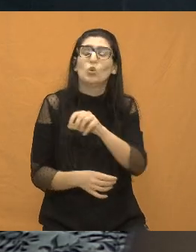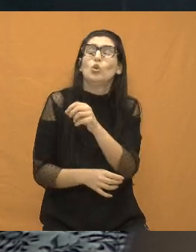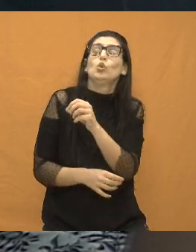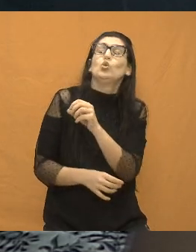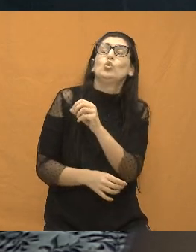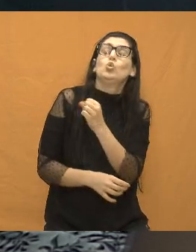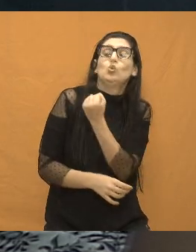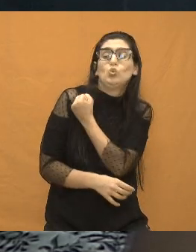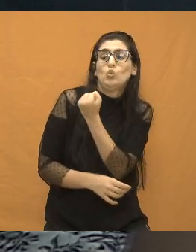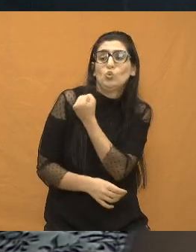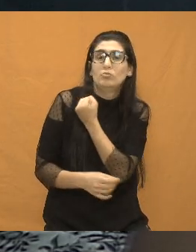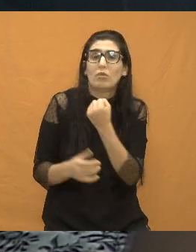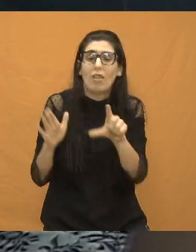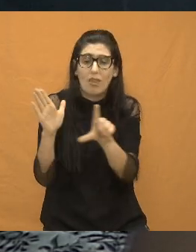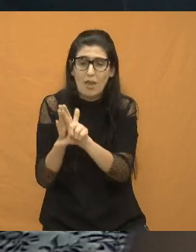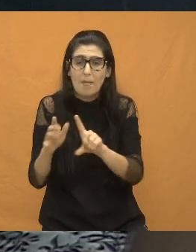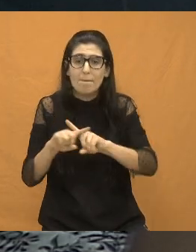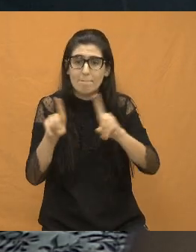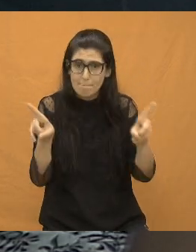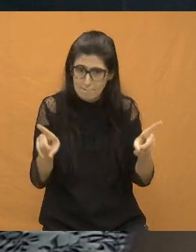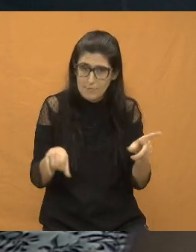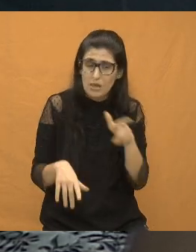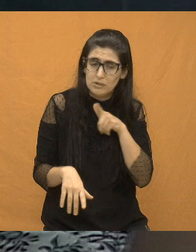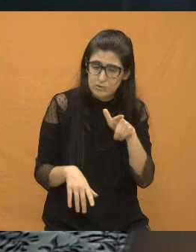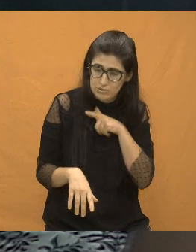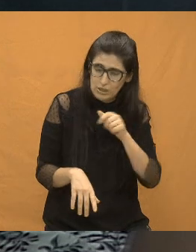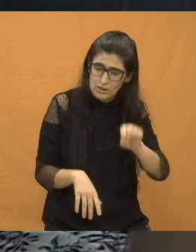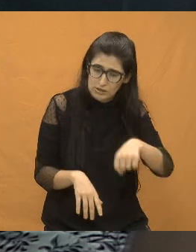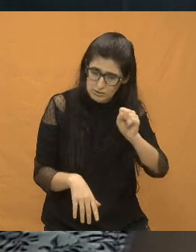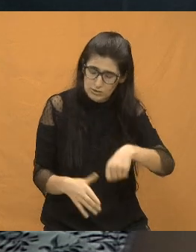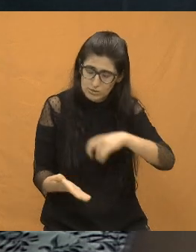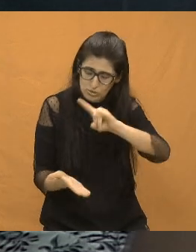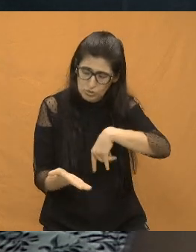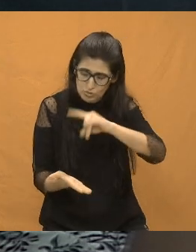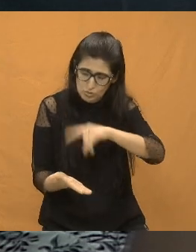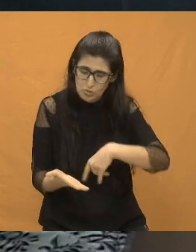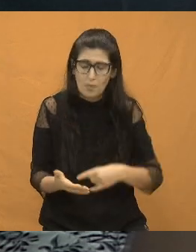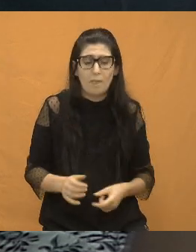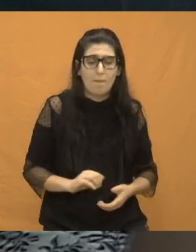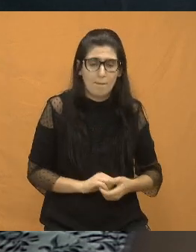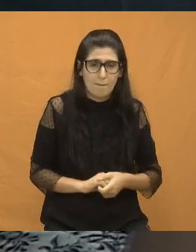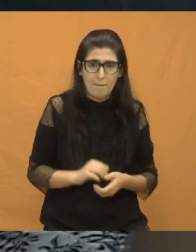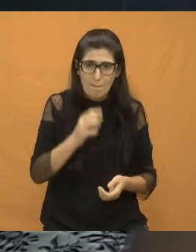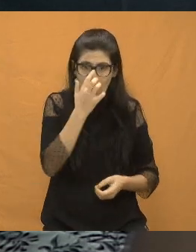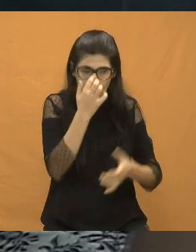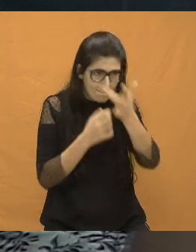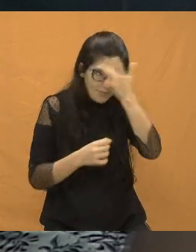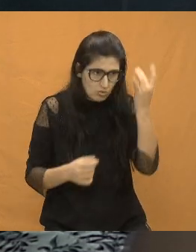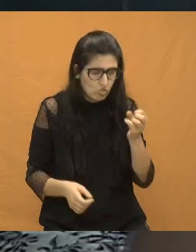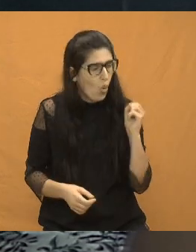feito um estudo, mas no orçamento foi contemplado somente as pessoas que saíram em dezembro.